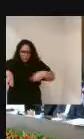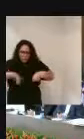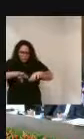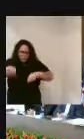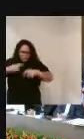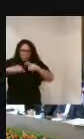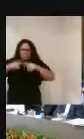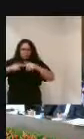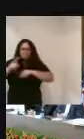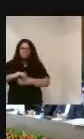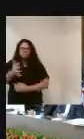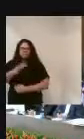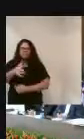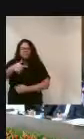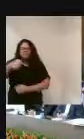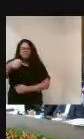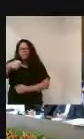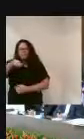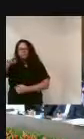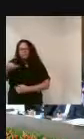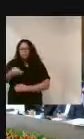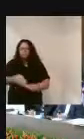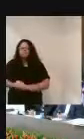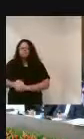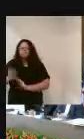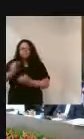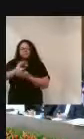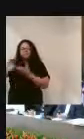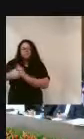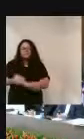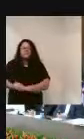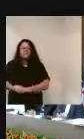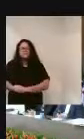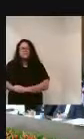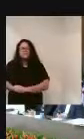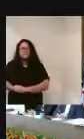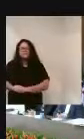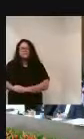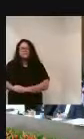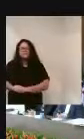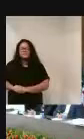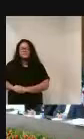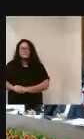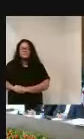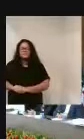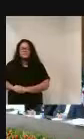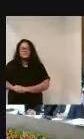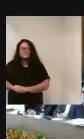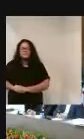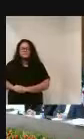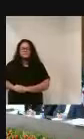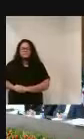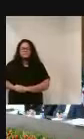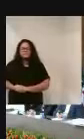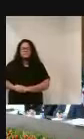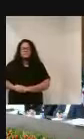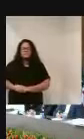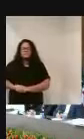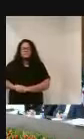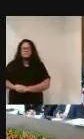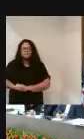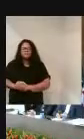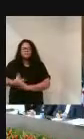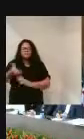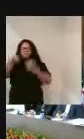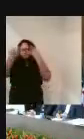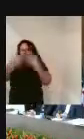aproximadamente 7,5 milhões. Aqui custeia R$304 a tonelada para cada catador. Inclusive, quero reforçar que esse contrato é o que